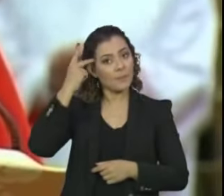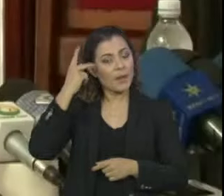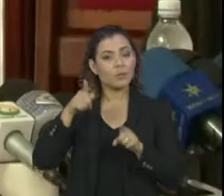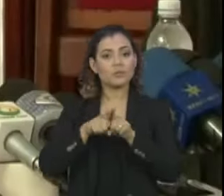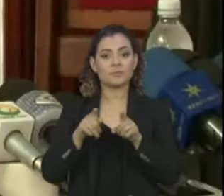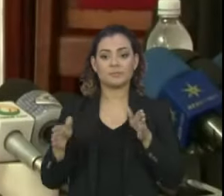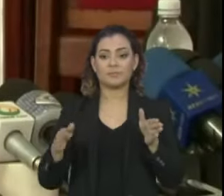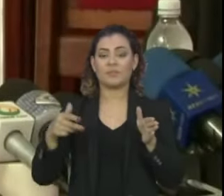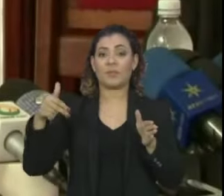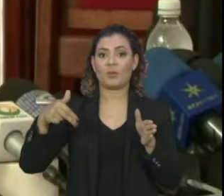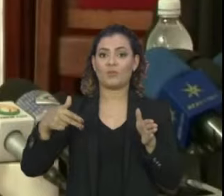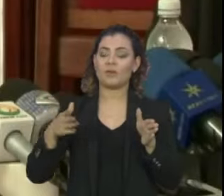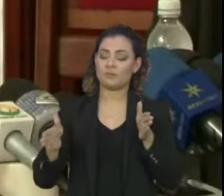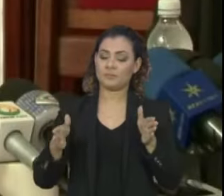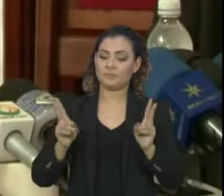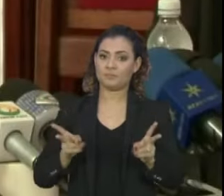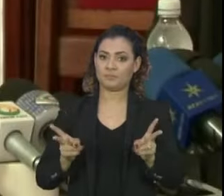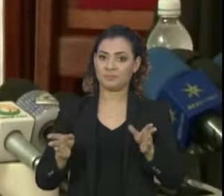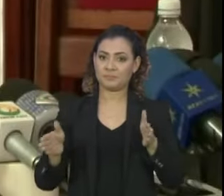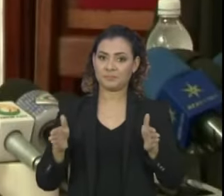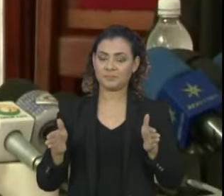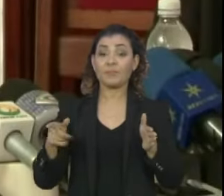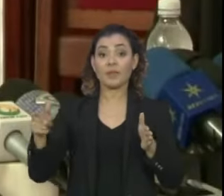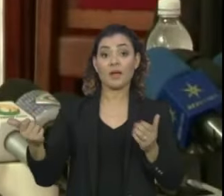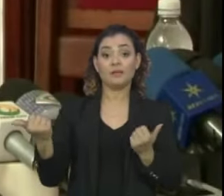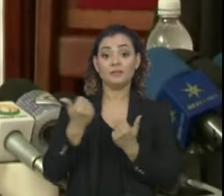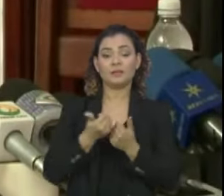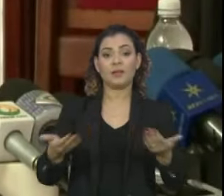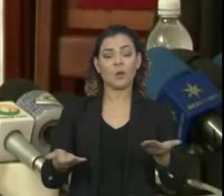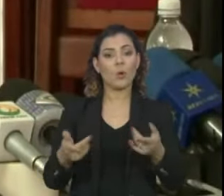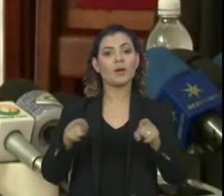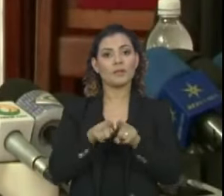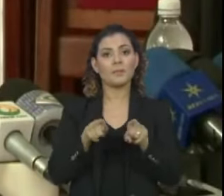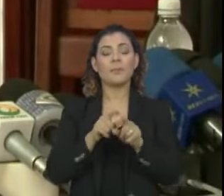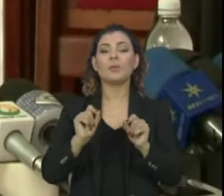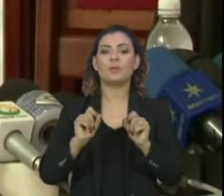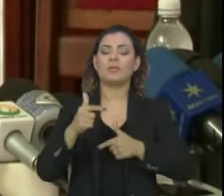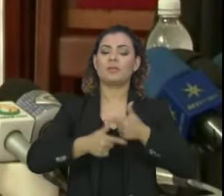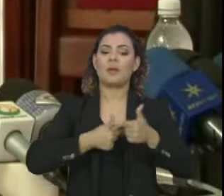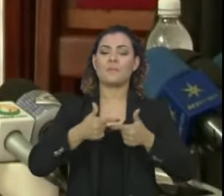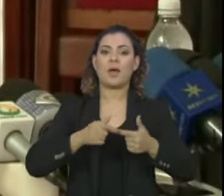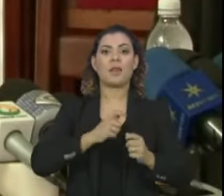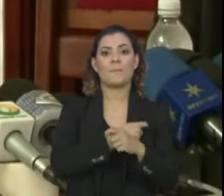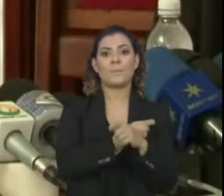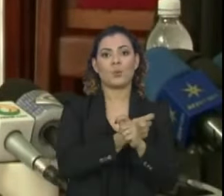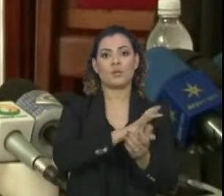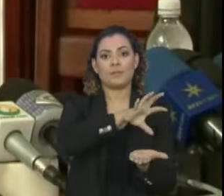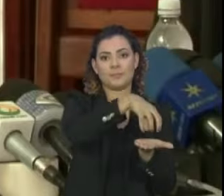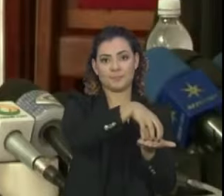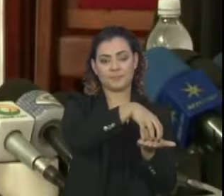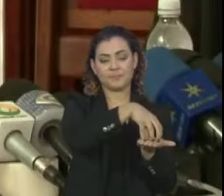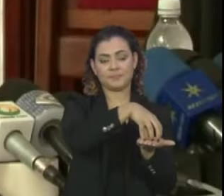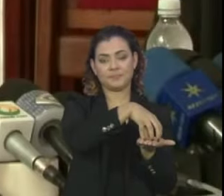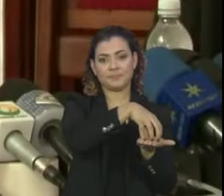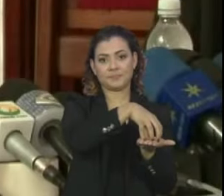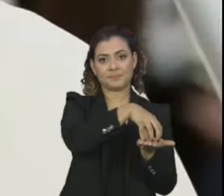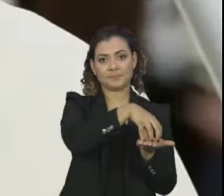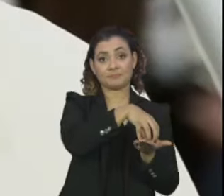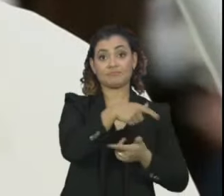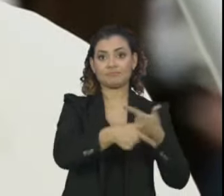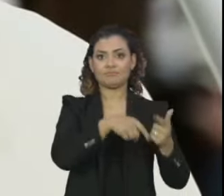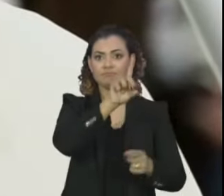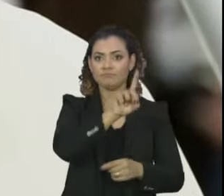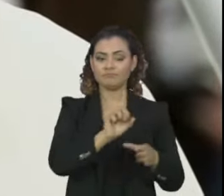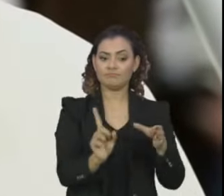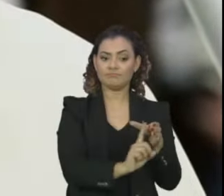novembro daquele ano atualmente também ocupa o cargo de grão chanceler da pontifícia Universidade Católica de São Paulo